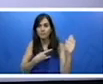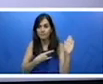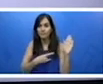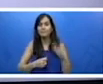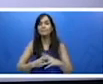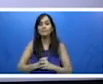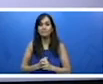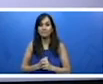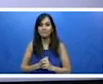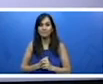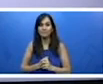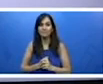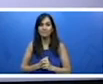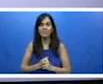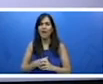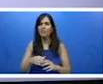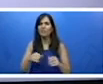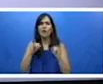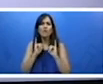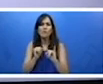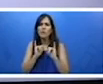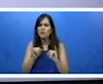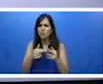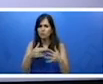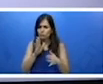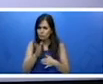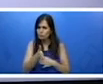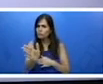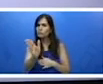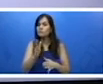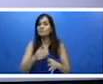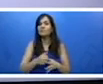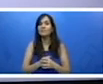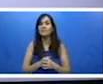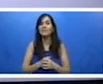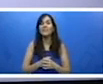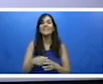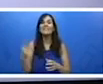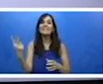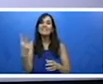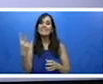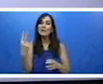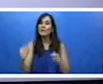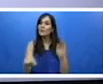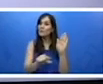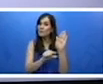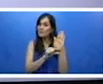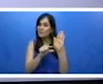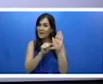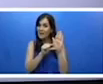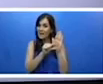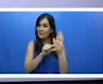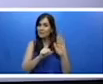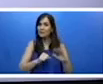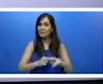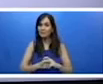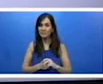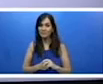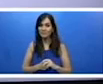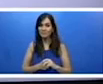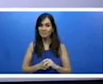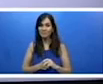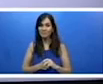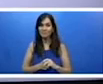sobre ele. Segundo parágrafo, que é uma parte do corpo ainda não, uma parte do corpo do texto.